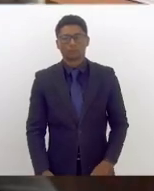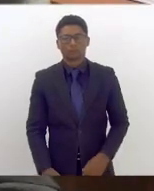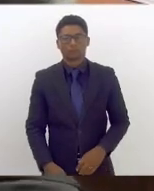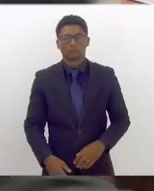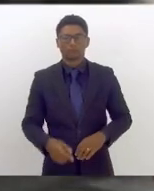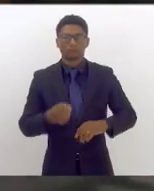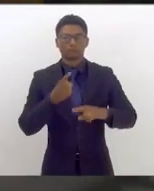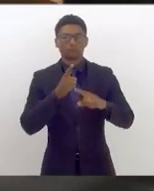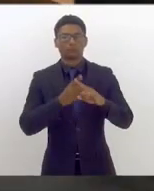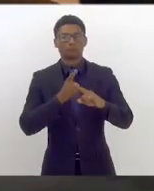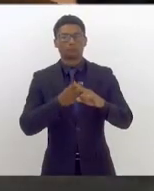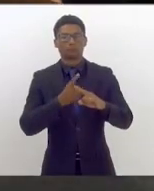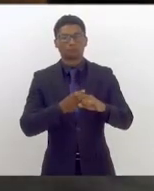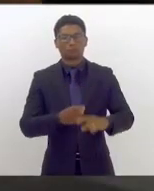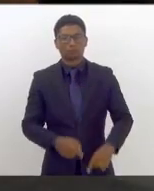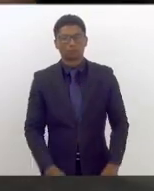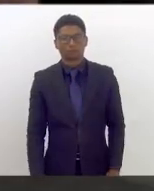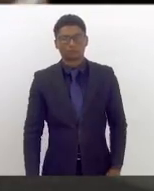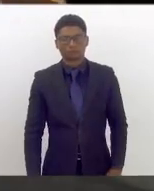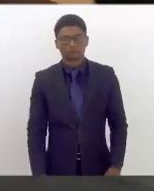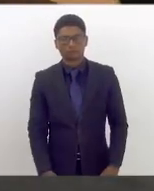o senhor presidente